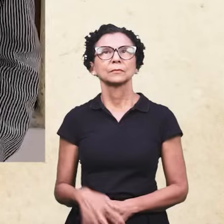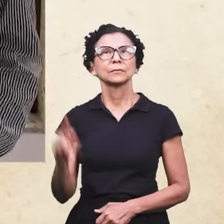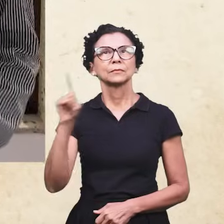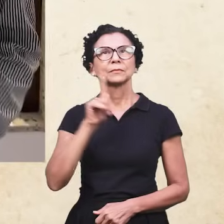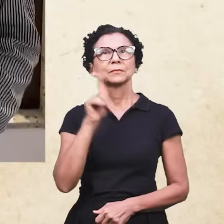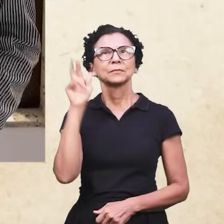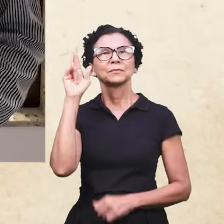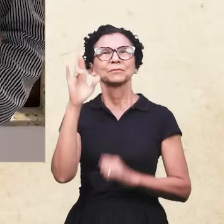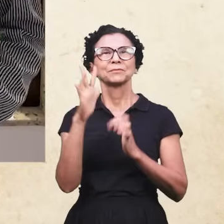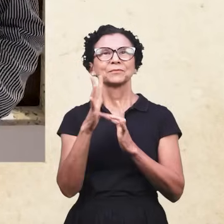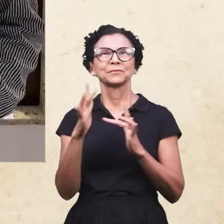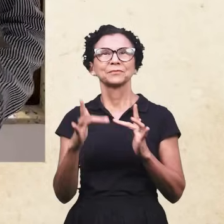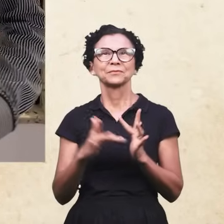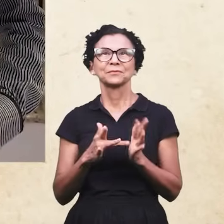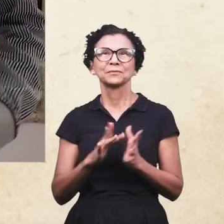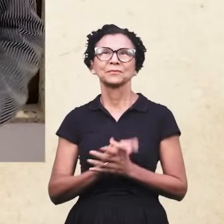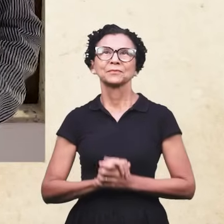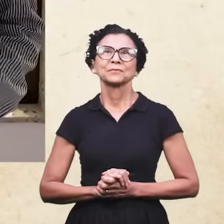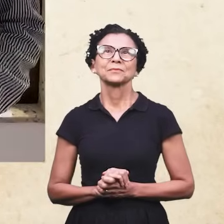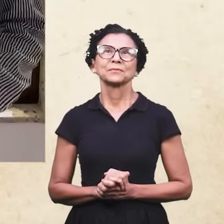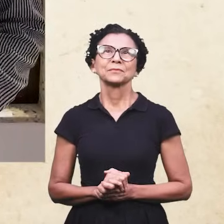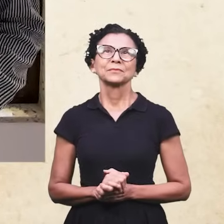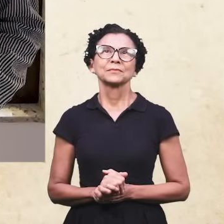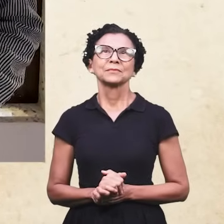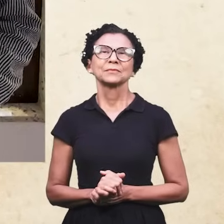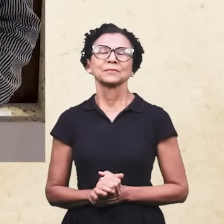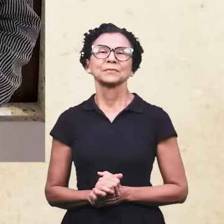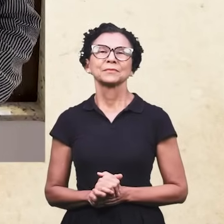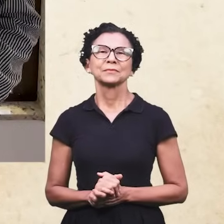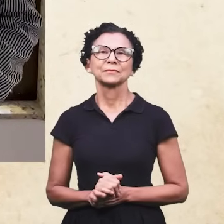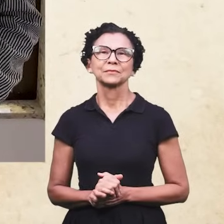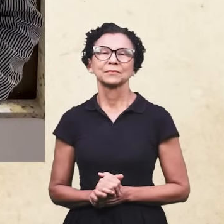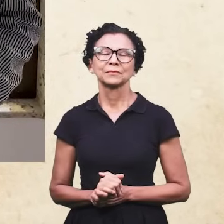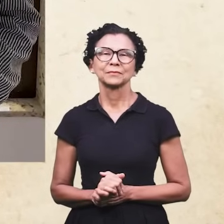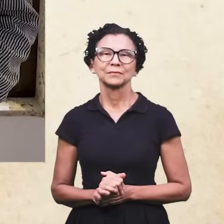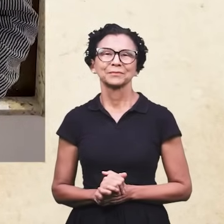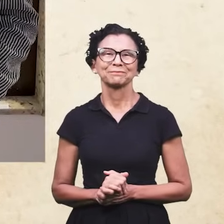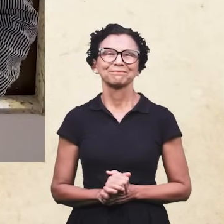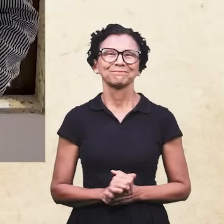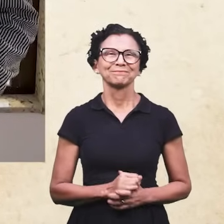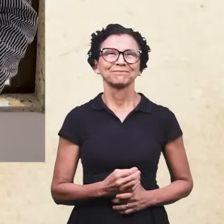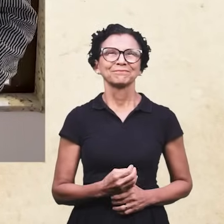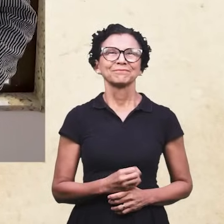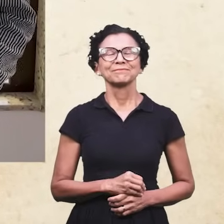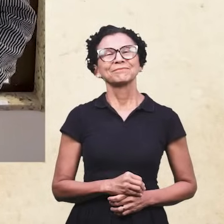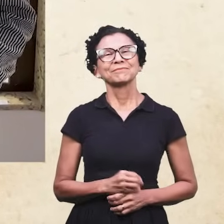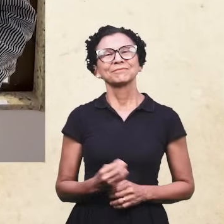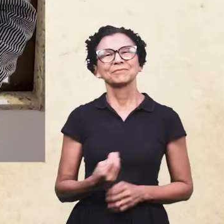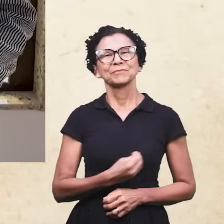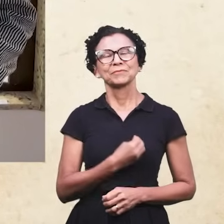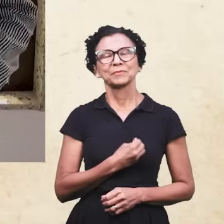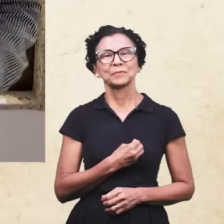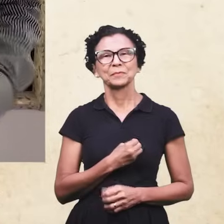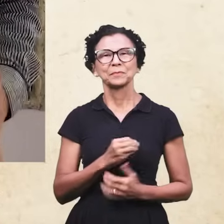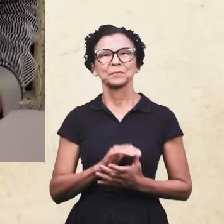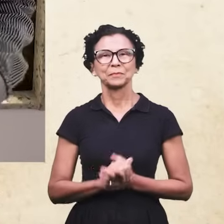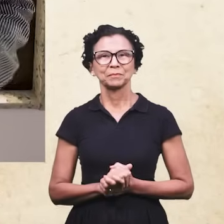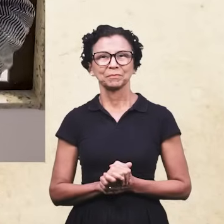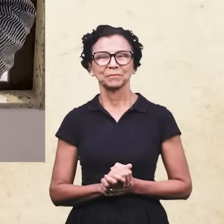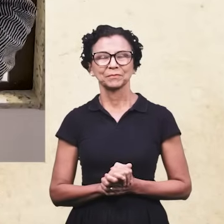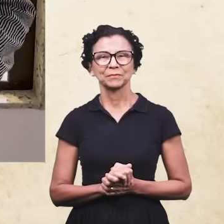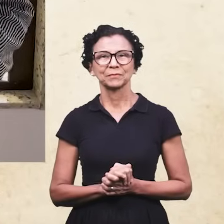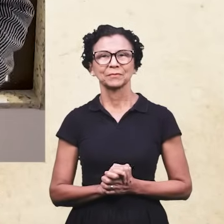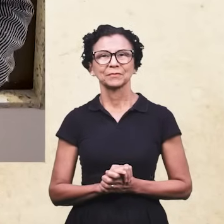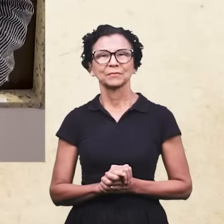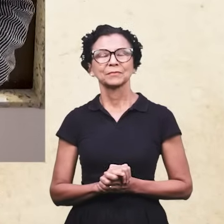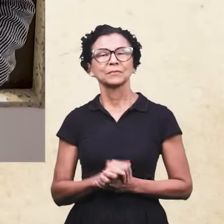Irmãos, a paz do Senhor. Nós estamos aqui para participar do programa Nos Dias da Minha Mocidade, onde traremos aqui uma